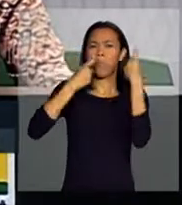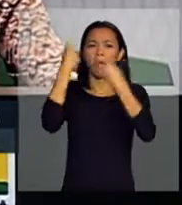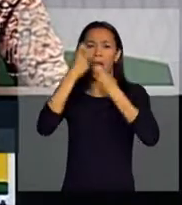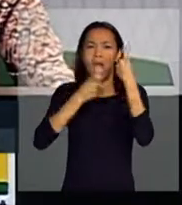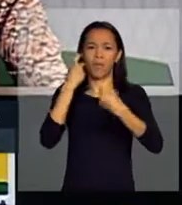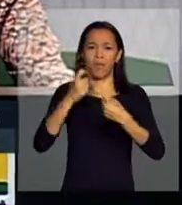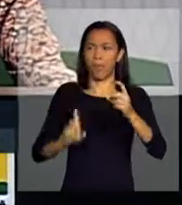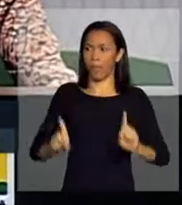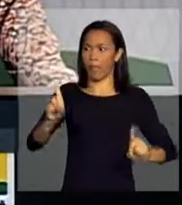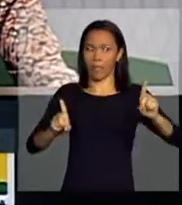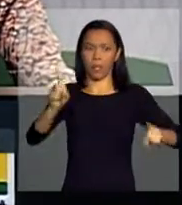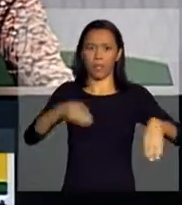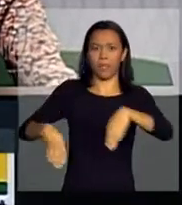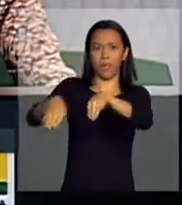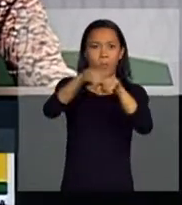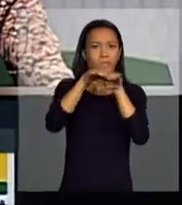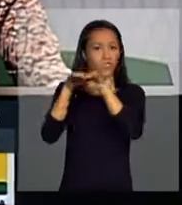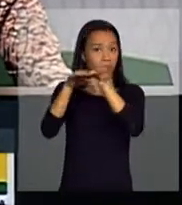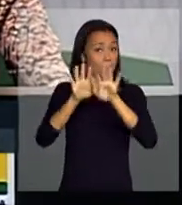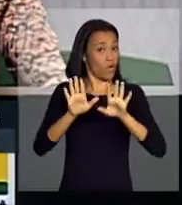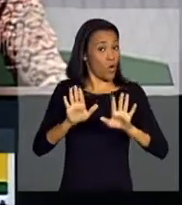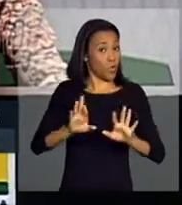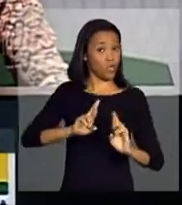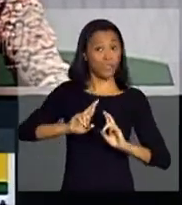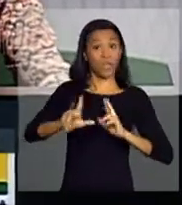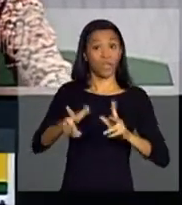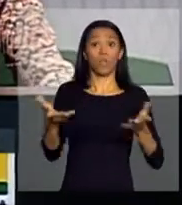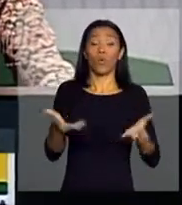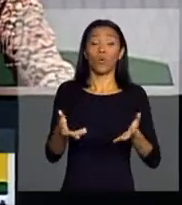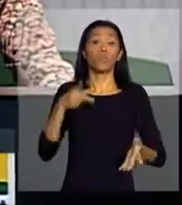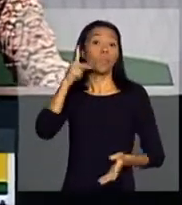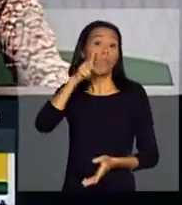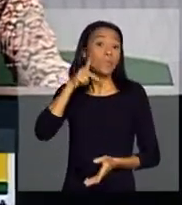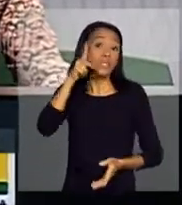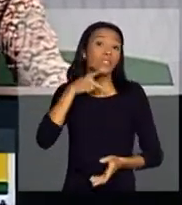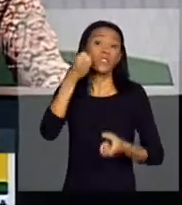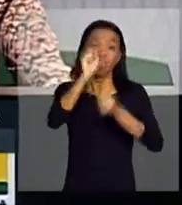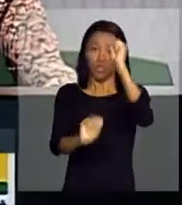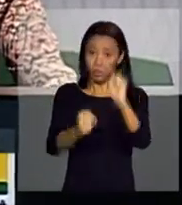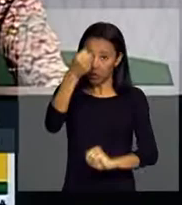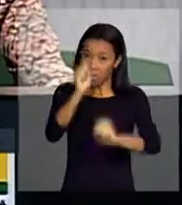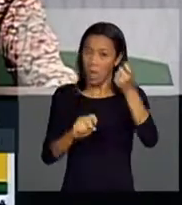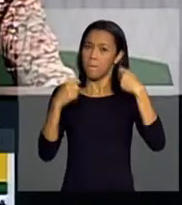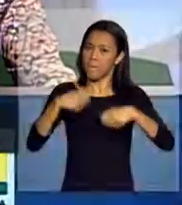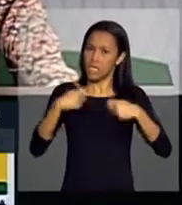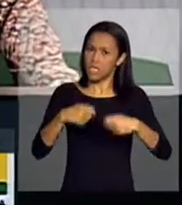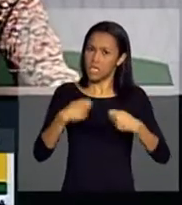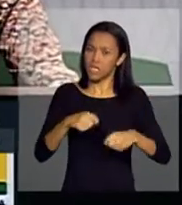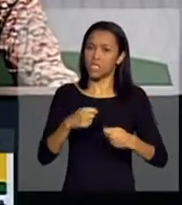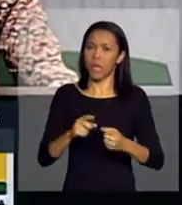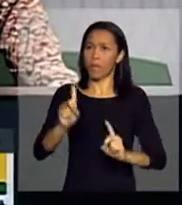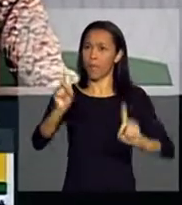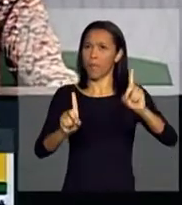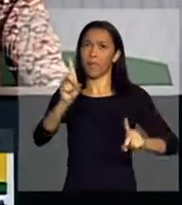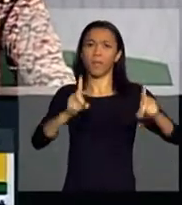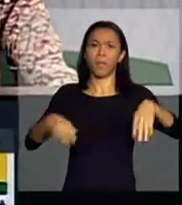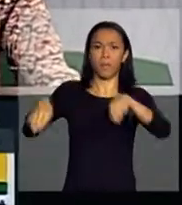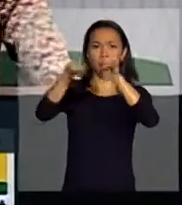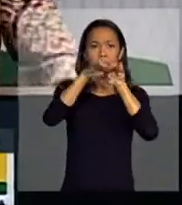para nós uma política Industrial é uma política que tem de competir no mercado internacional